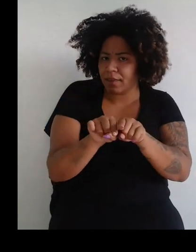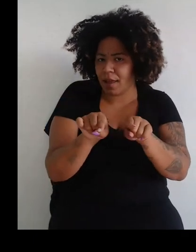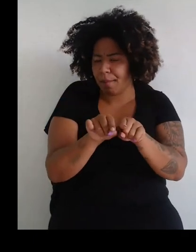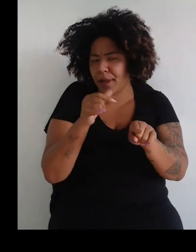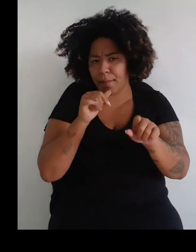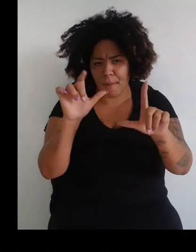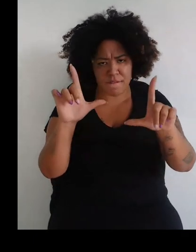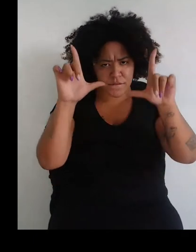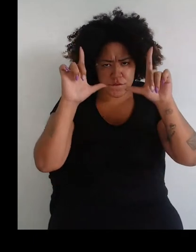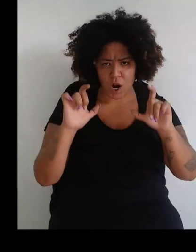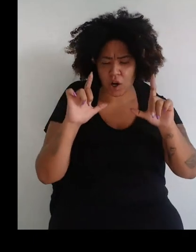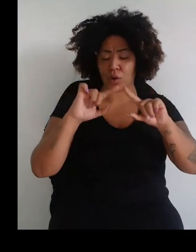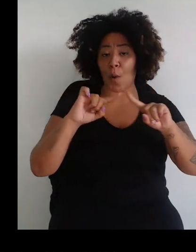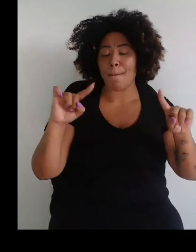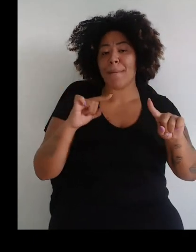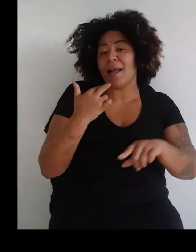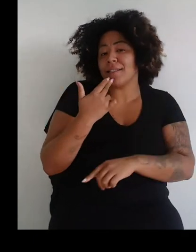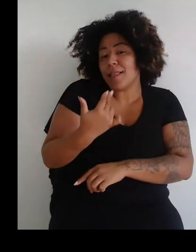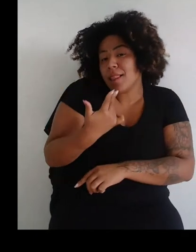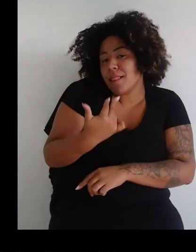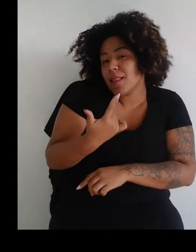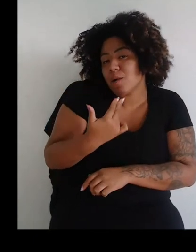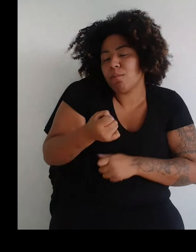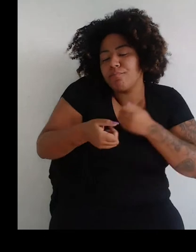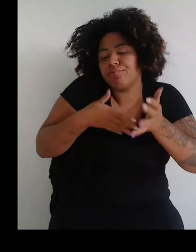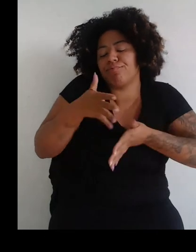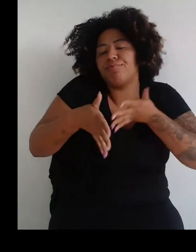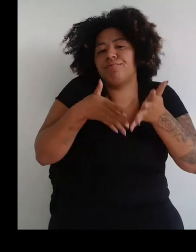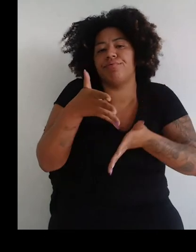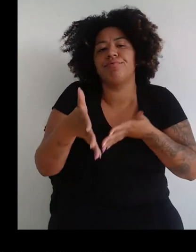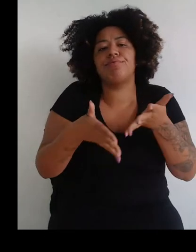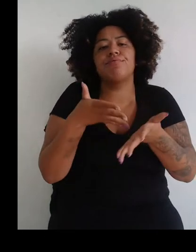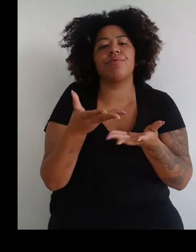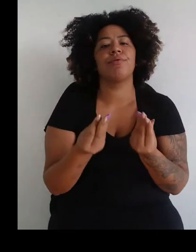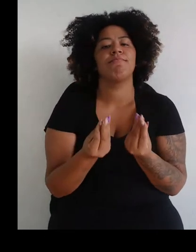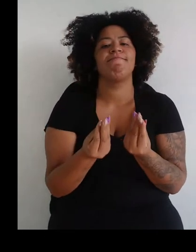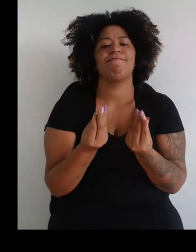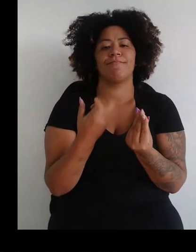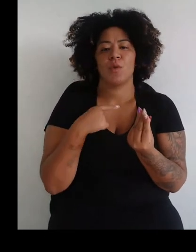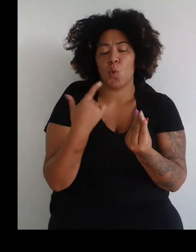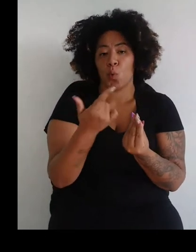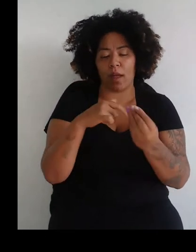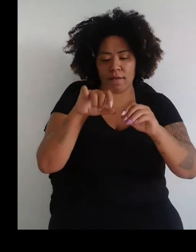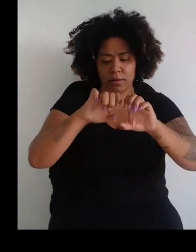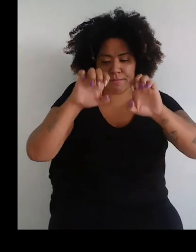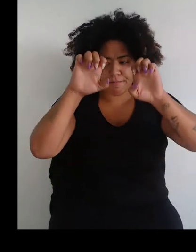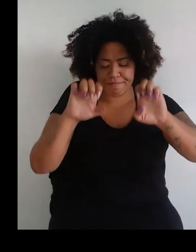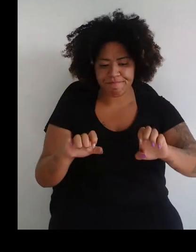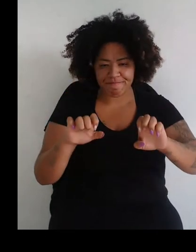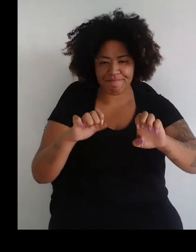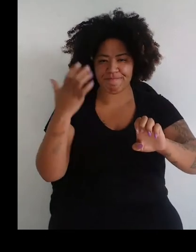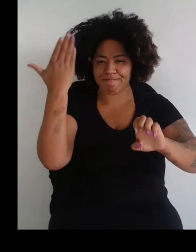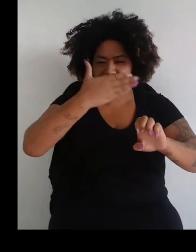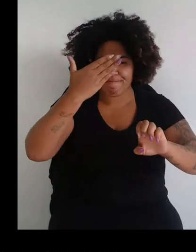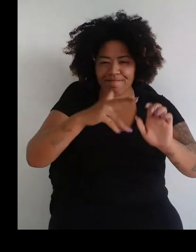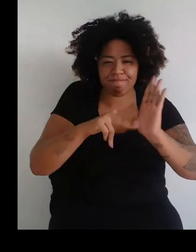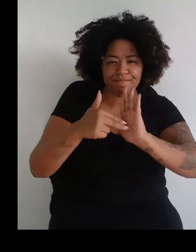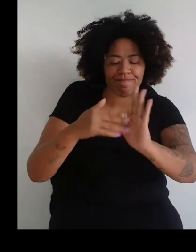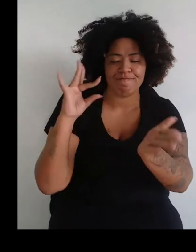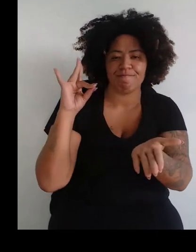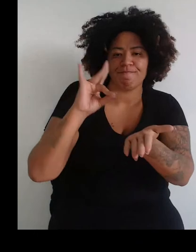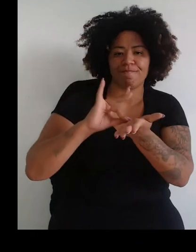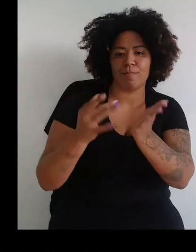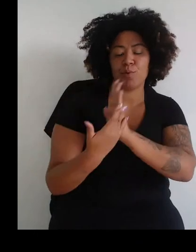discurso Lin não forneceu nenhuma estrutura para tornar visível a sua homossexualidade